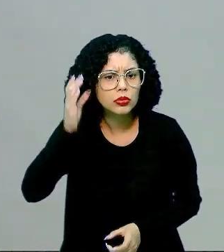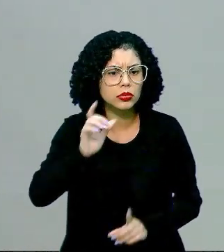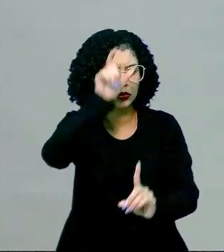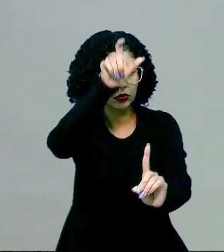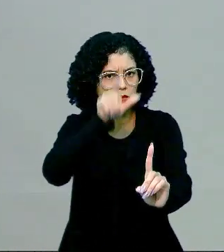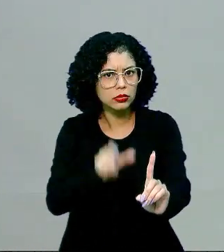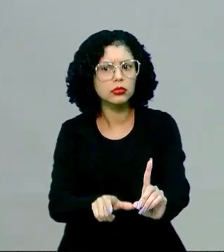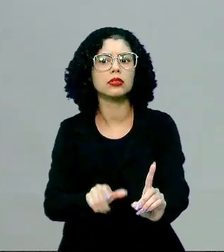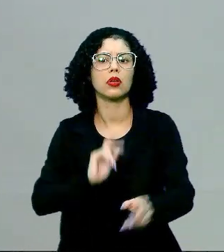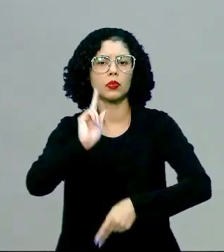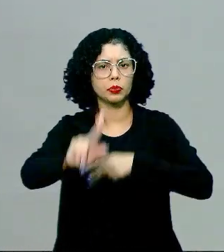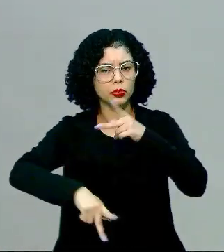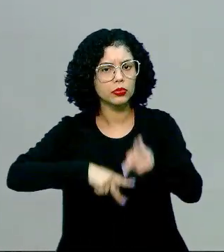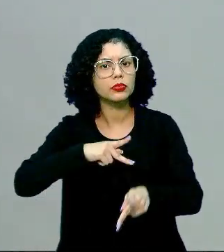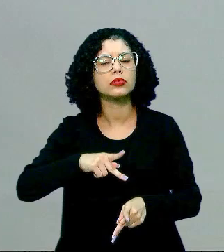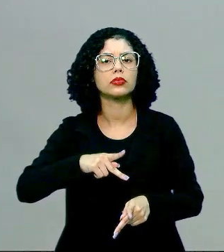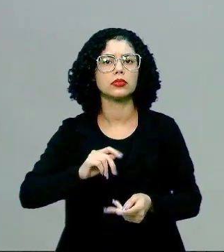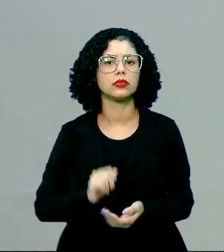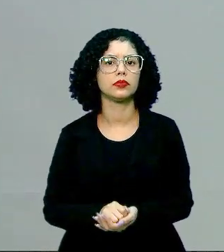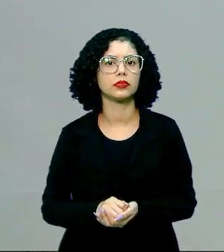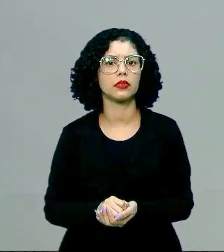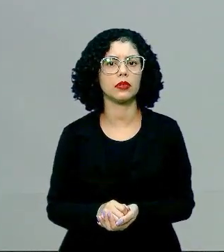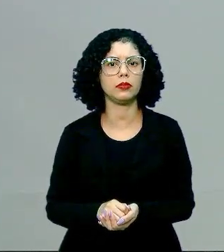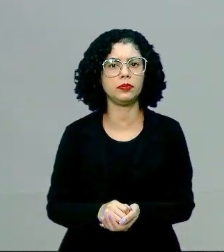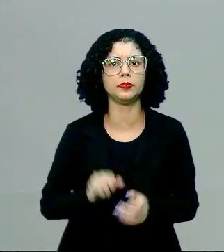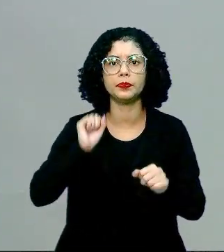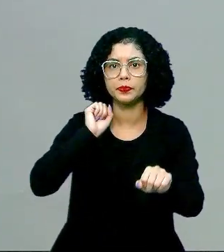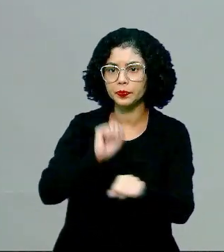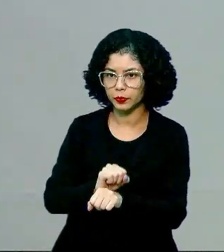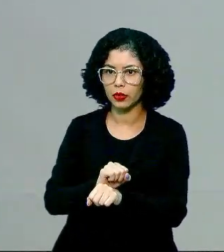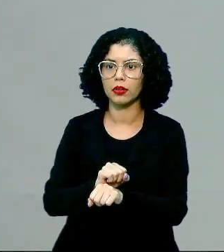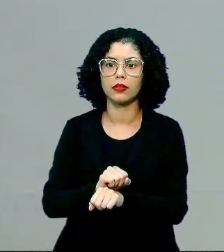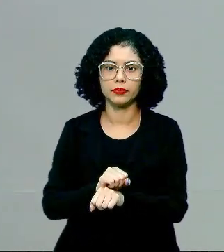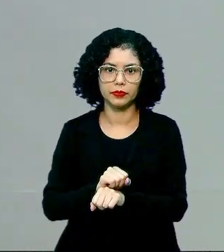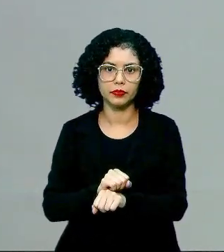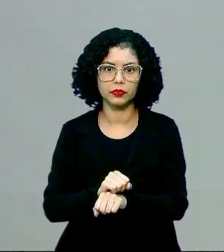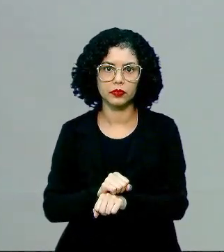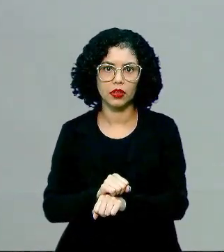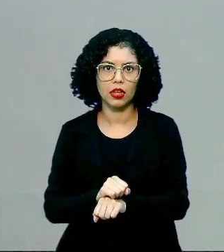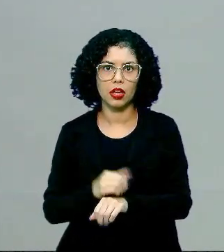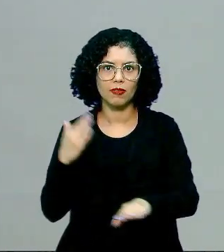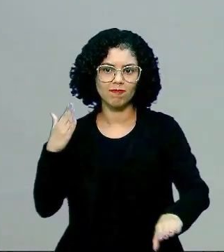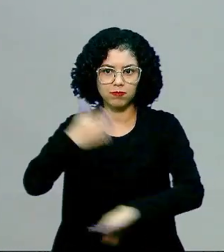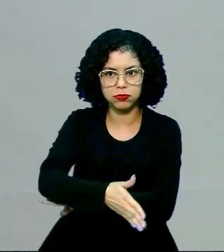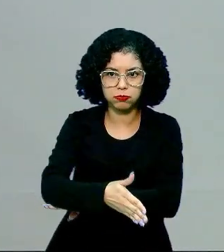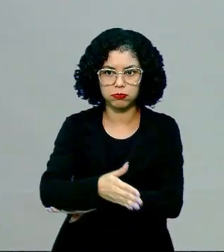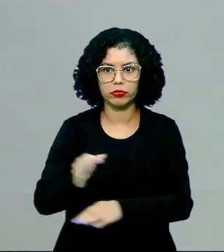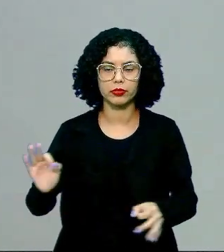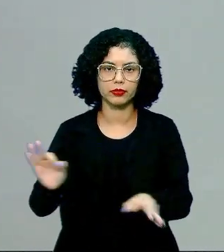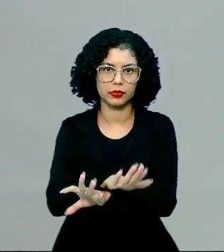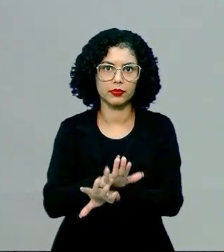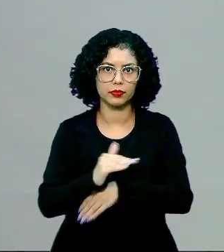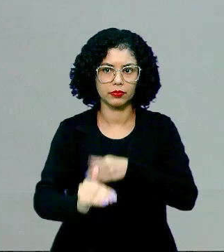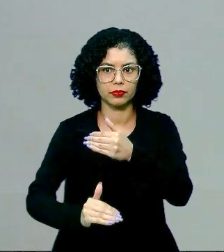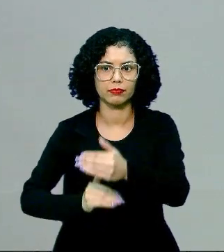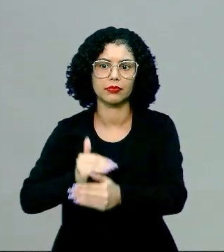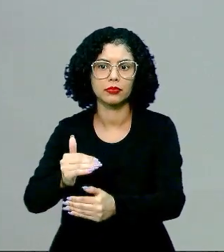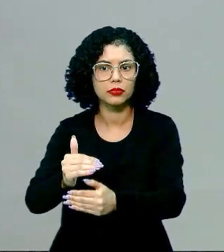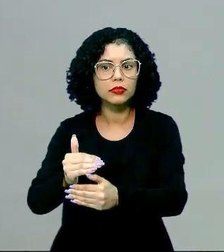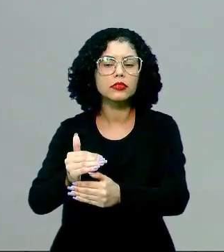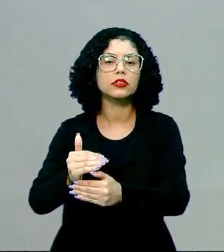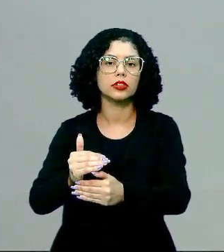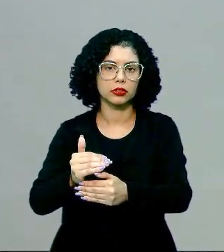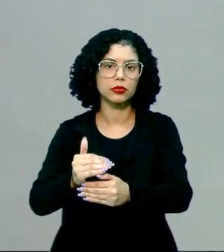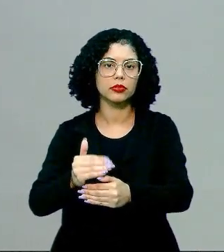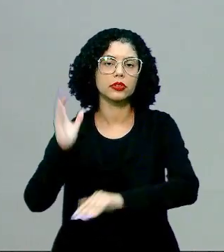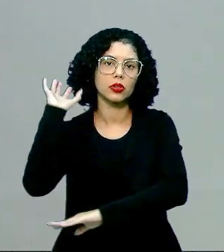a população contra a essa forma agressiva de desenvolvimento e